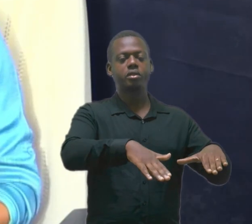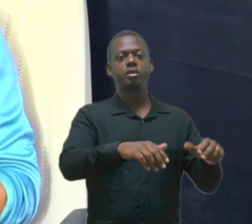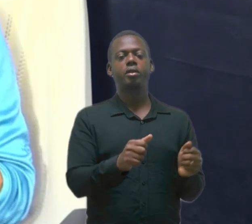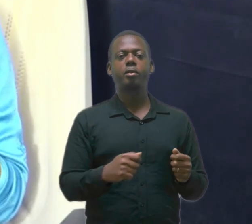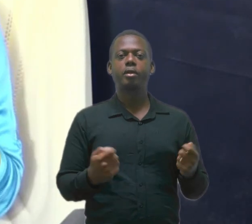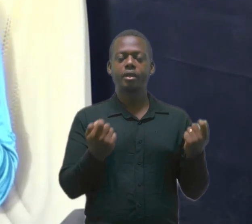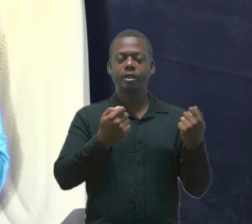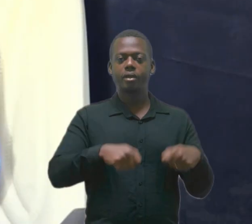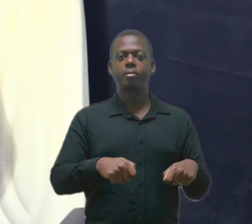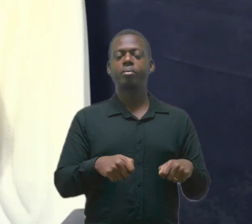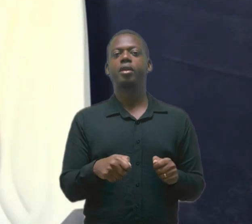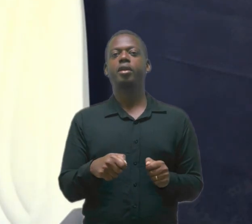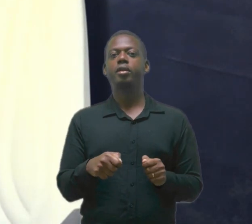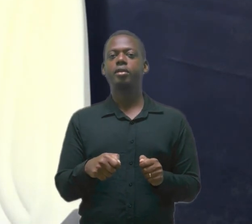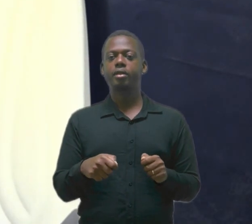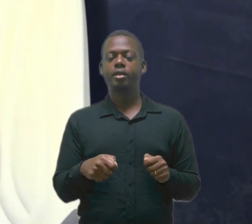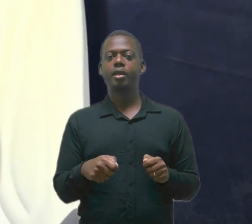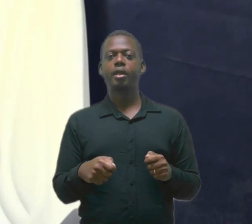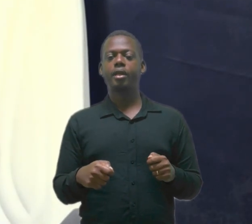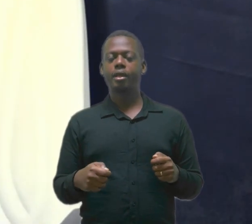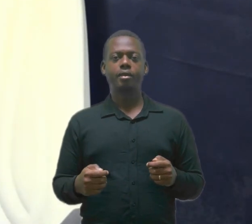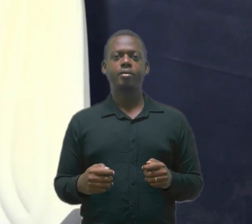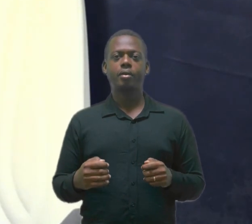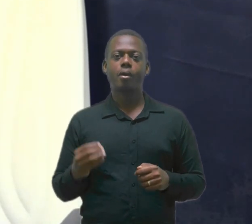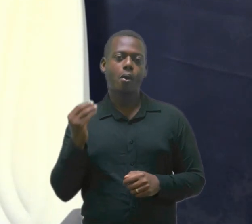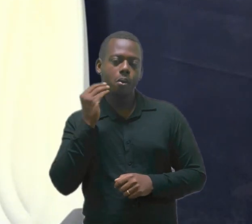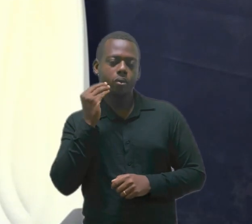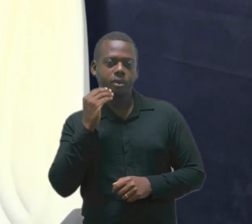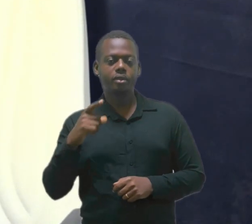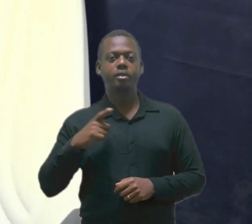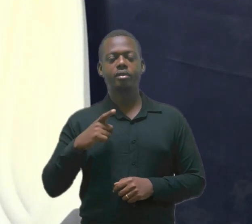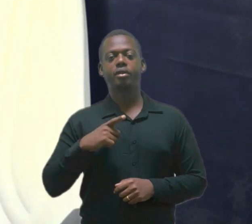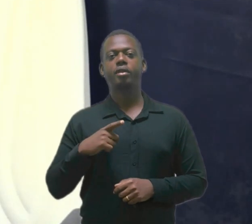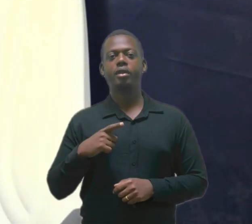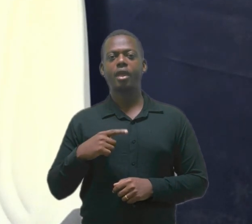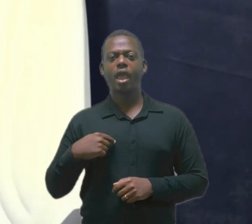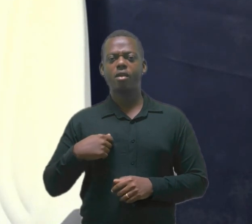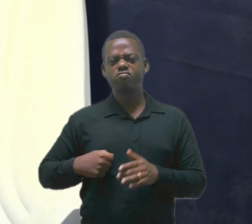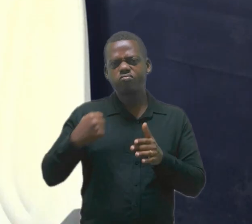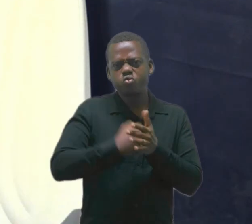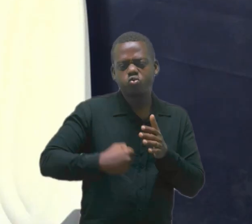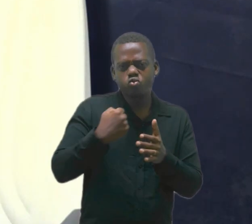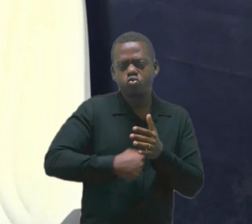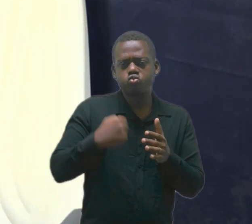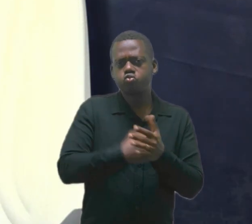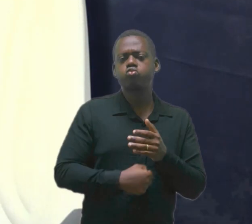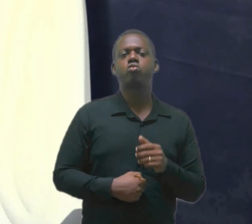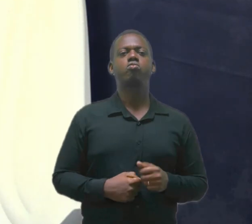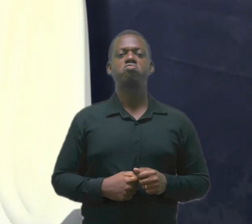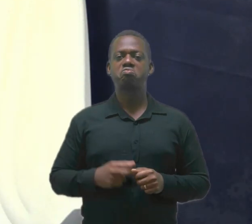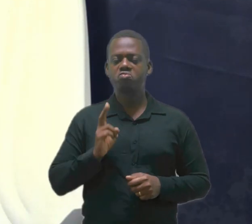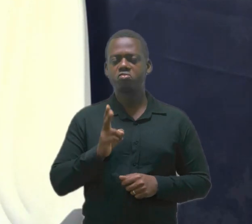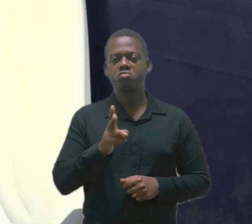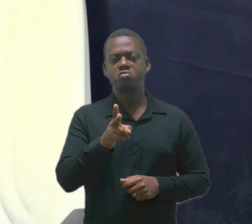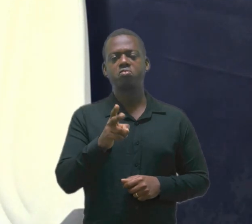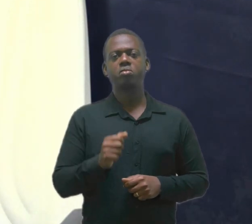desconhecimento, de ser visto, né, e de ter essa oportunidade. Então, assim, eu lutei muito, muito, Davi. Você não tem Não imagino.